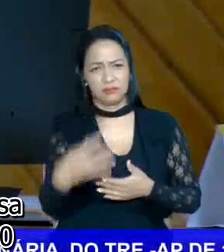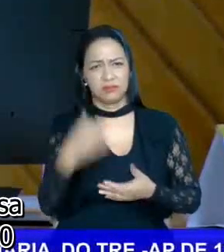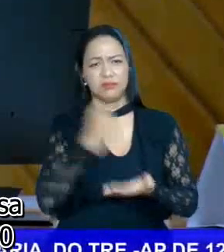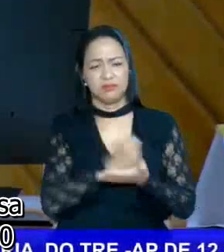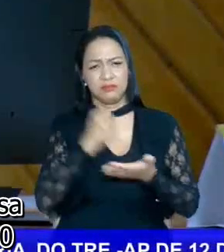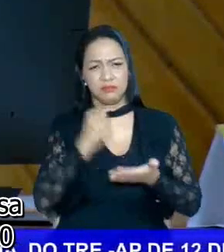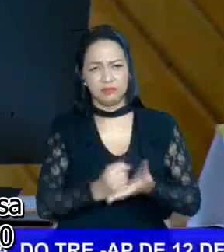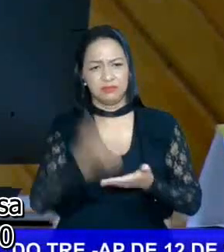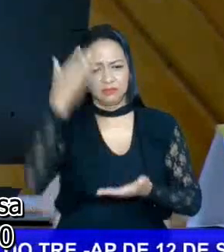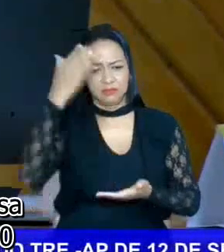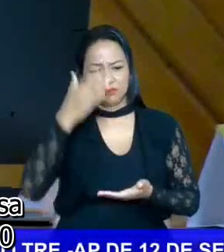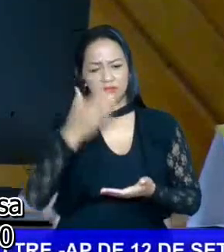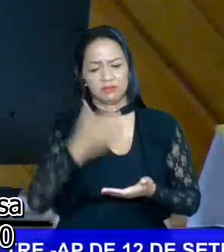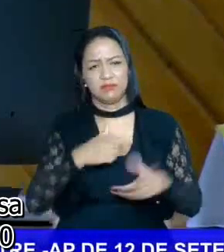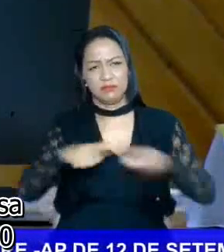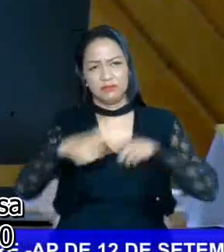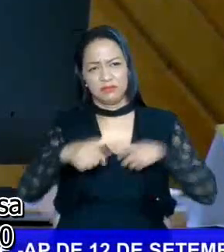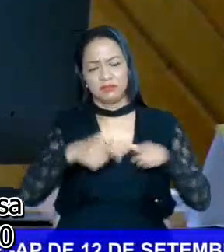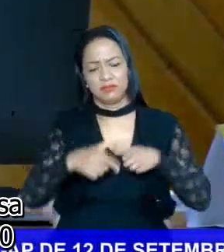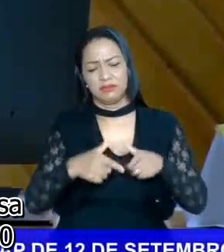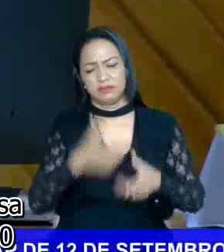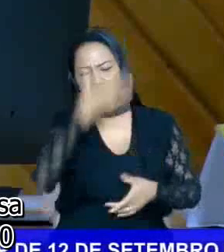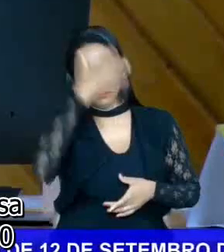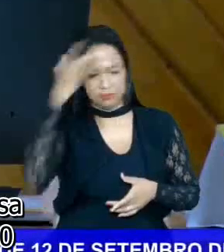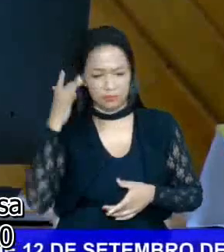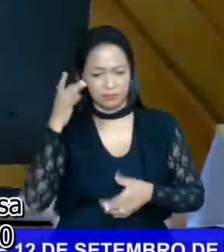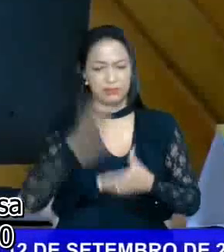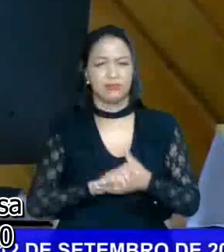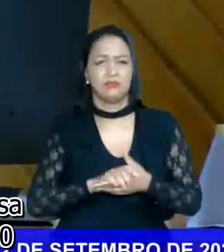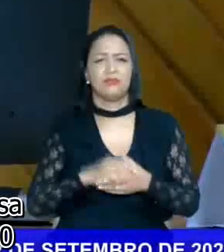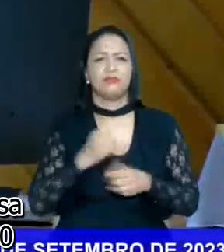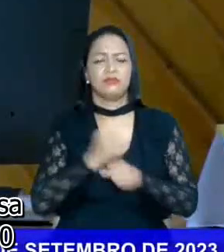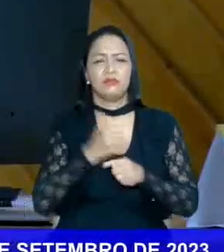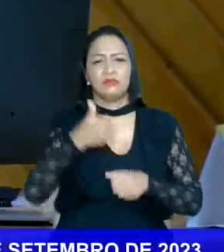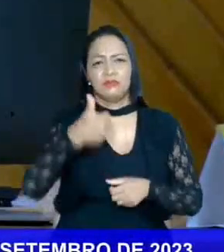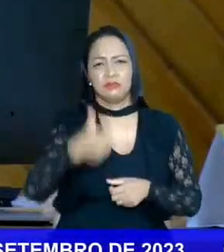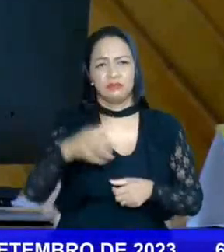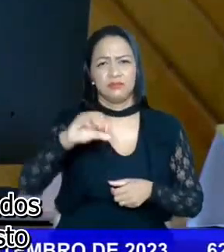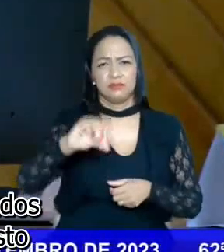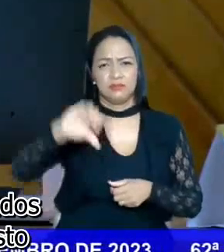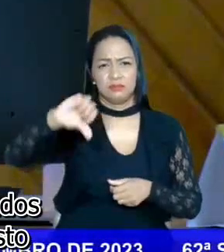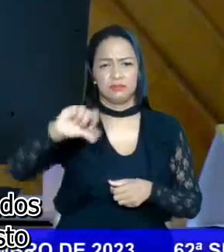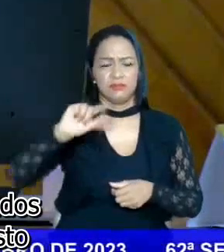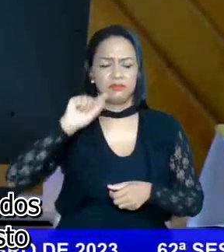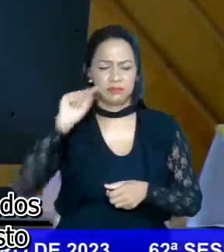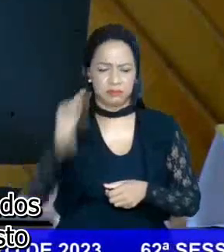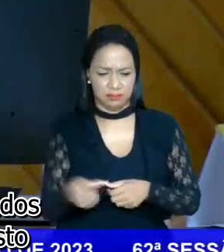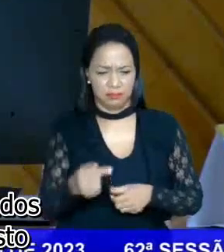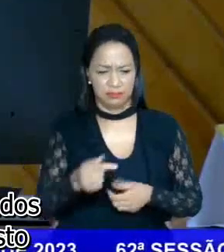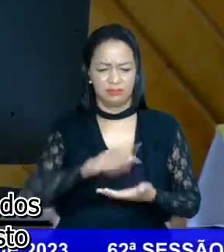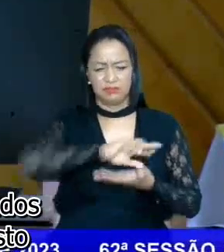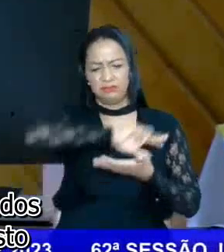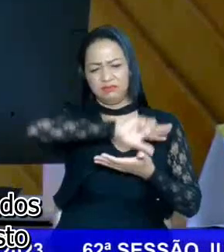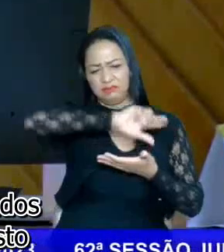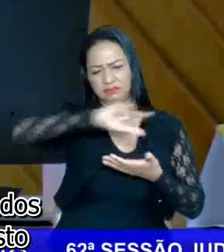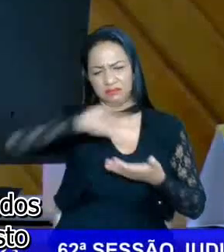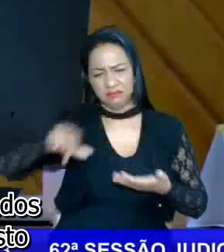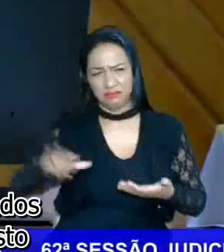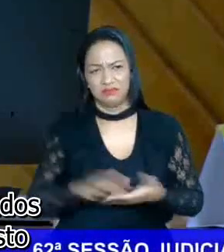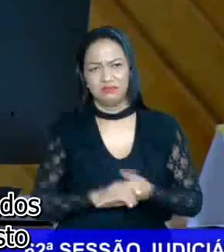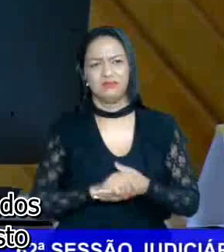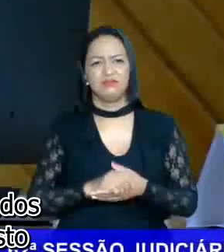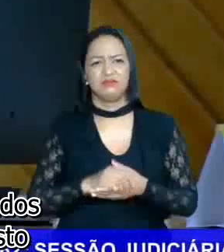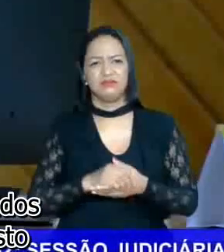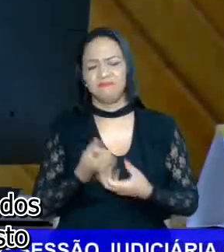de prestação de serviço de despesa com pessoal, no valor total de R$ 109 mil, cuja descrição genérica dos serviços